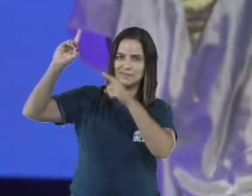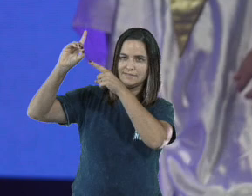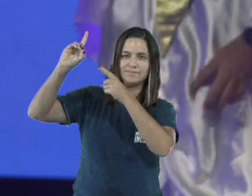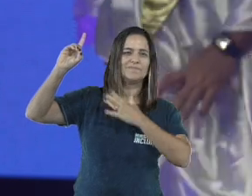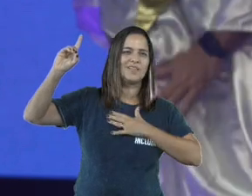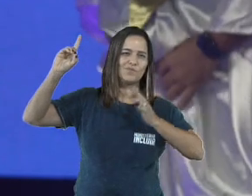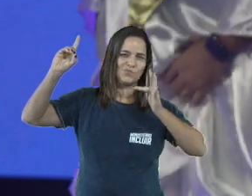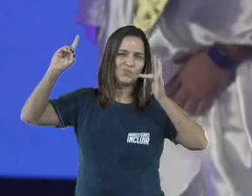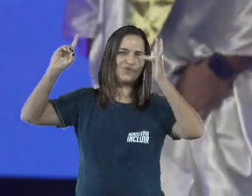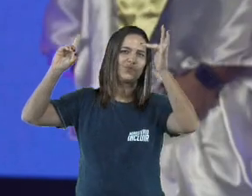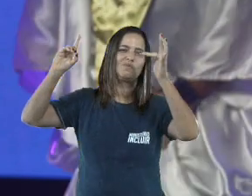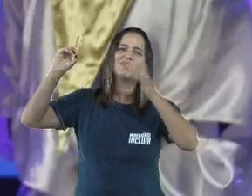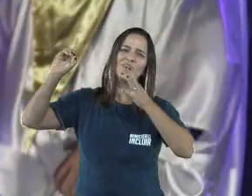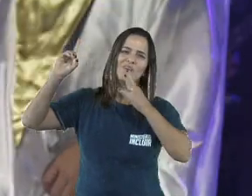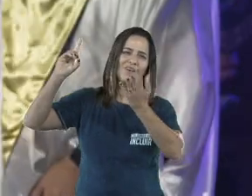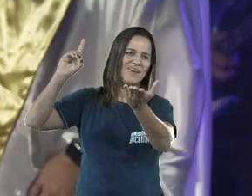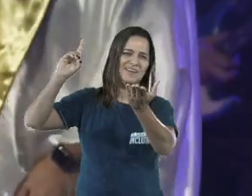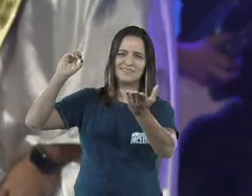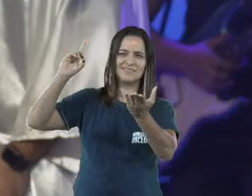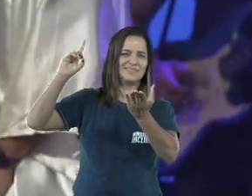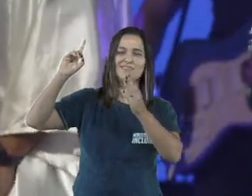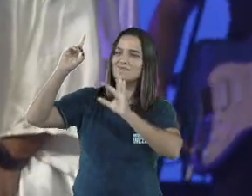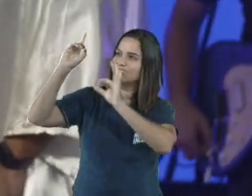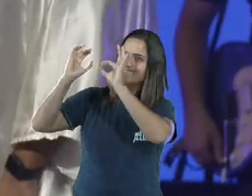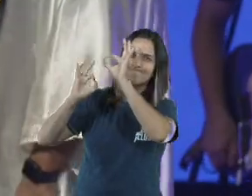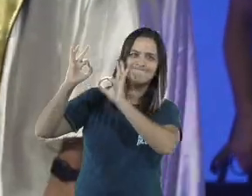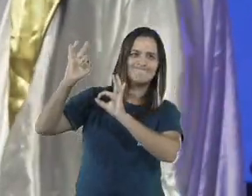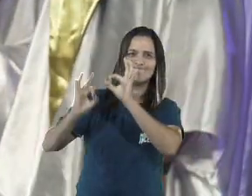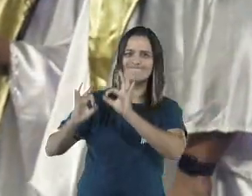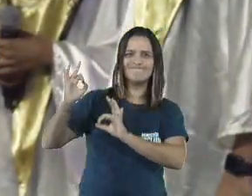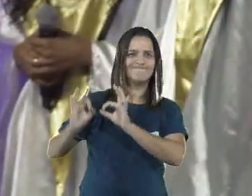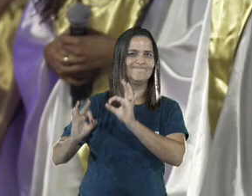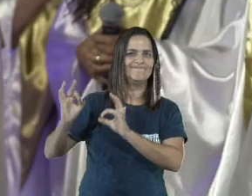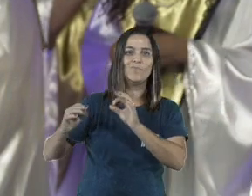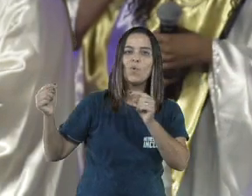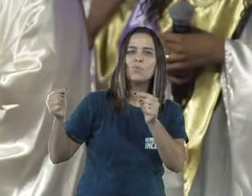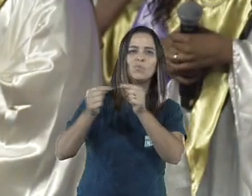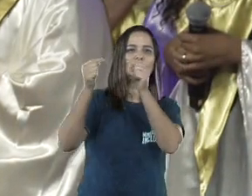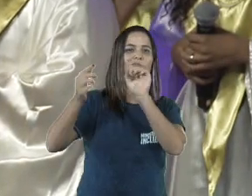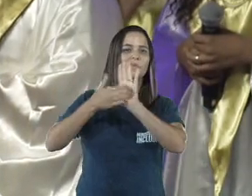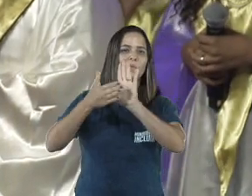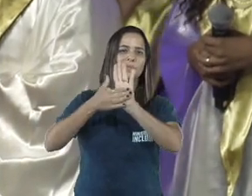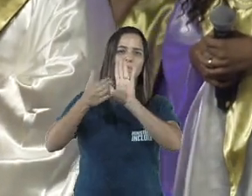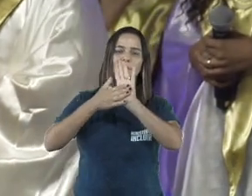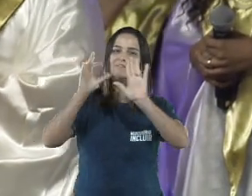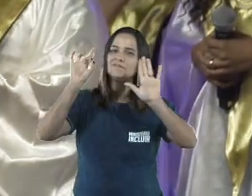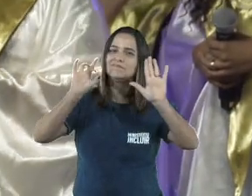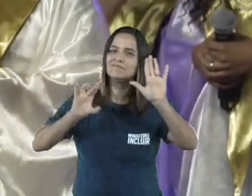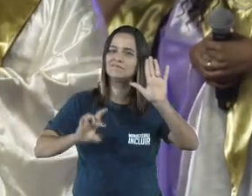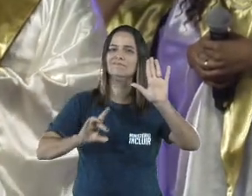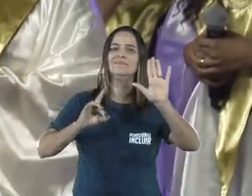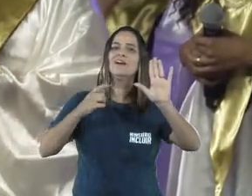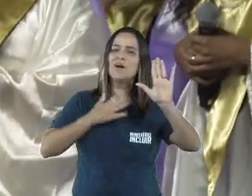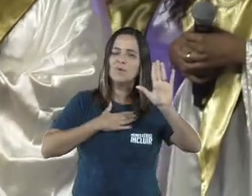tecendo os fios de acordo e com propósito muito especial eu vou